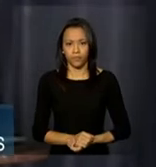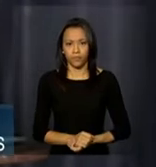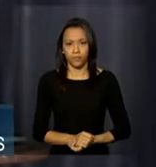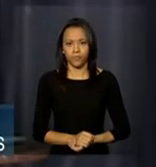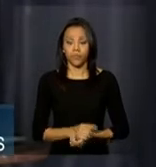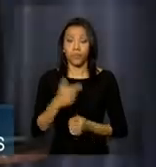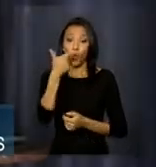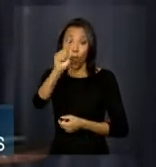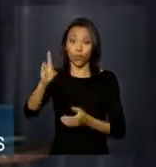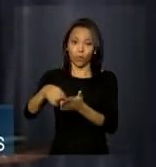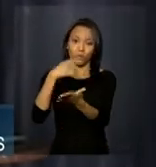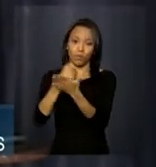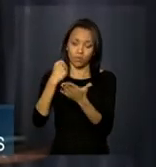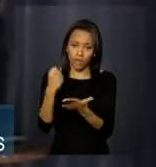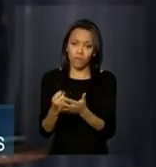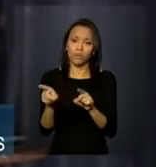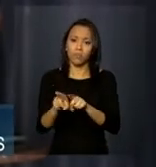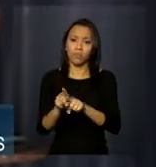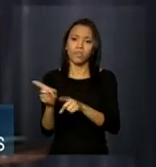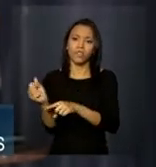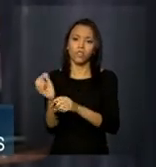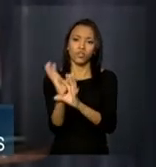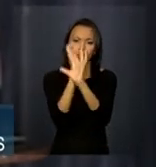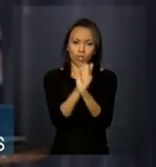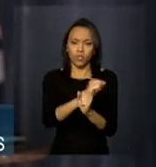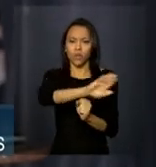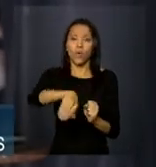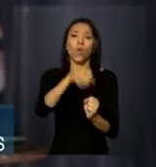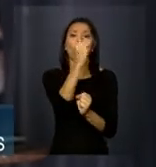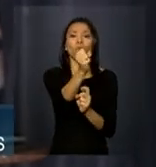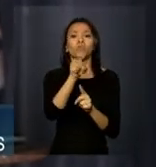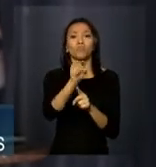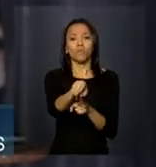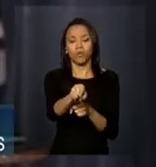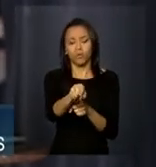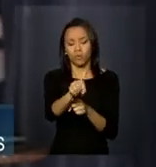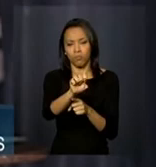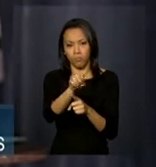E o contrato de financiamento no montante de